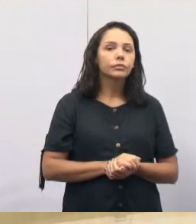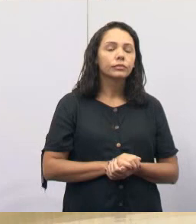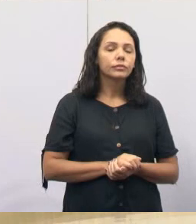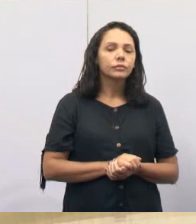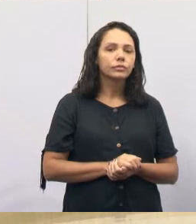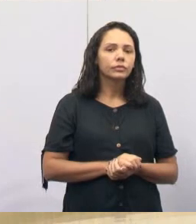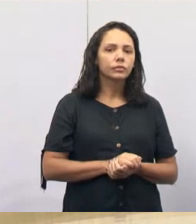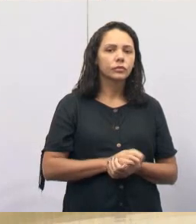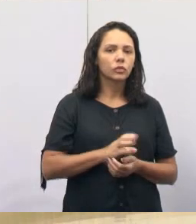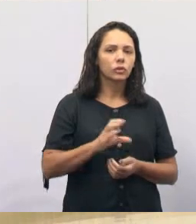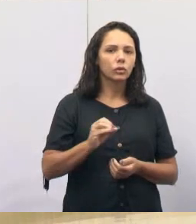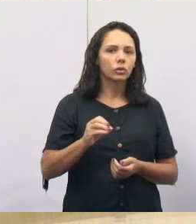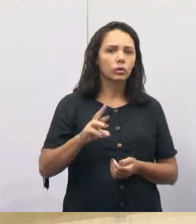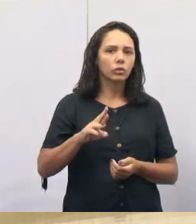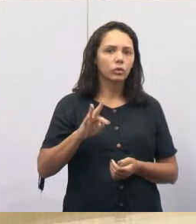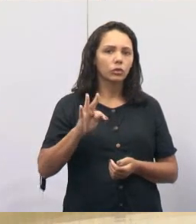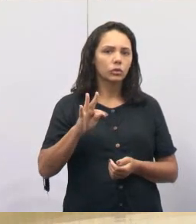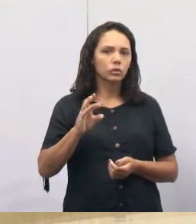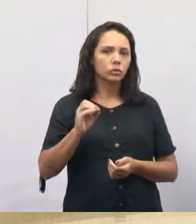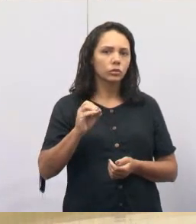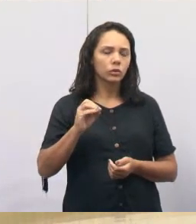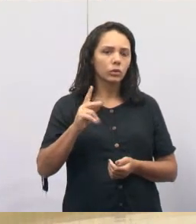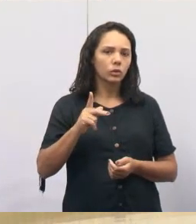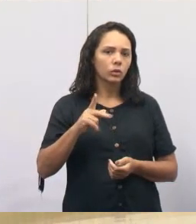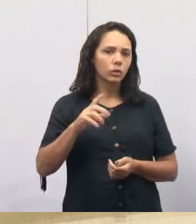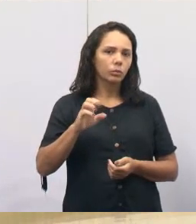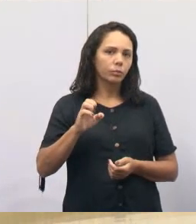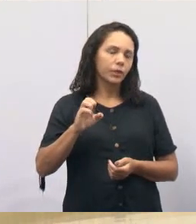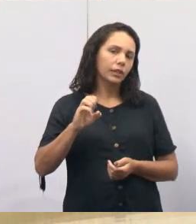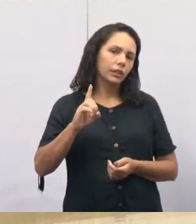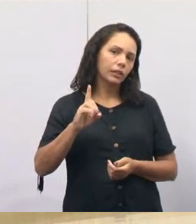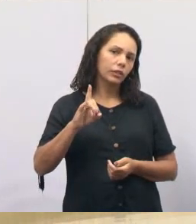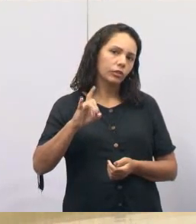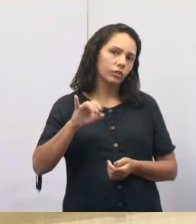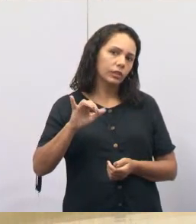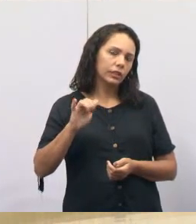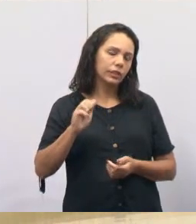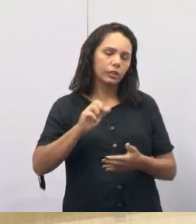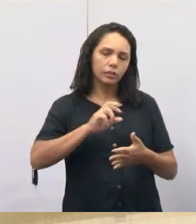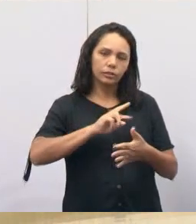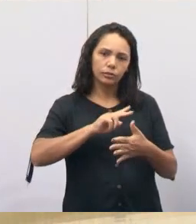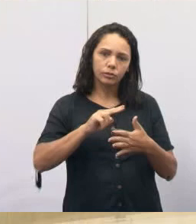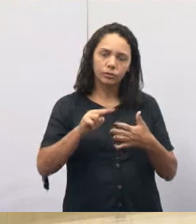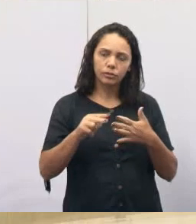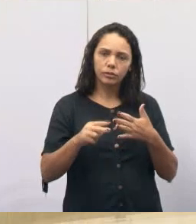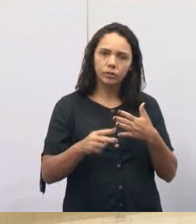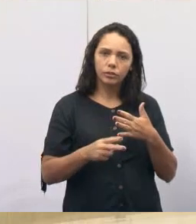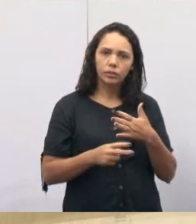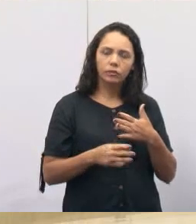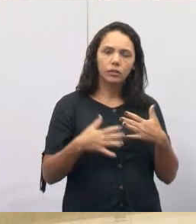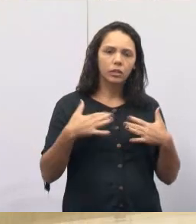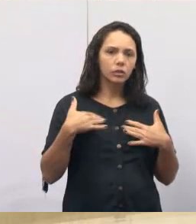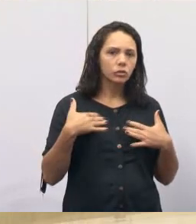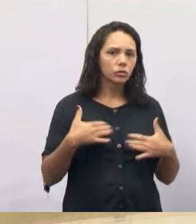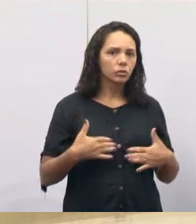ortopedia, ortopedia coluna, ortopedia ombro, ortopedia quadril, adulto,